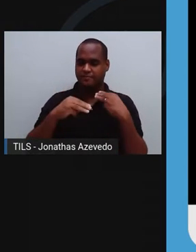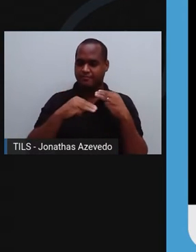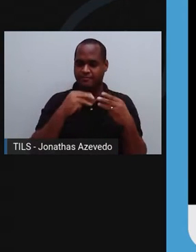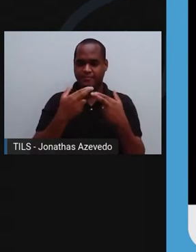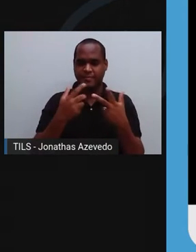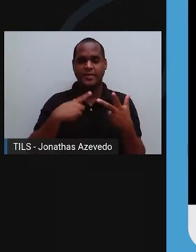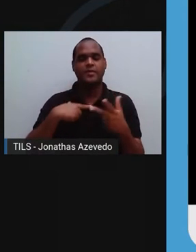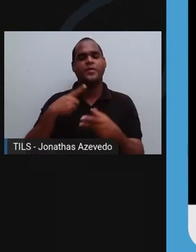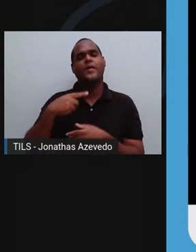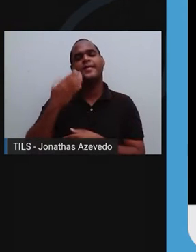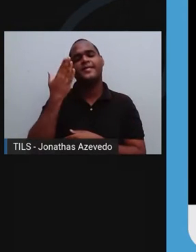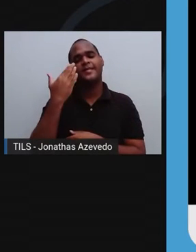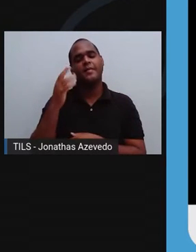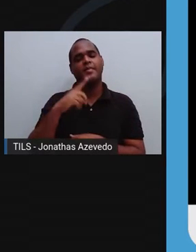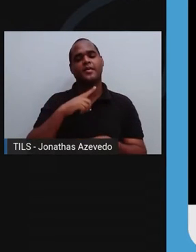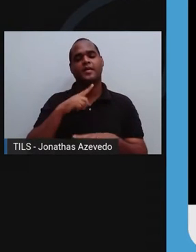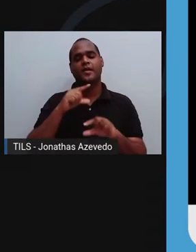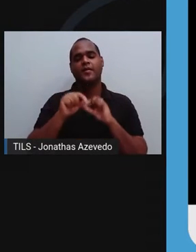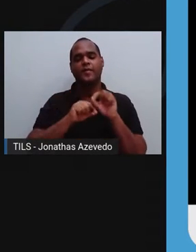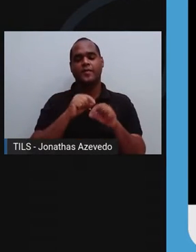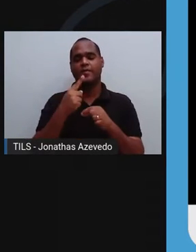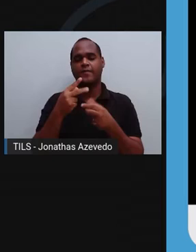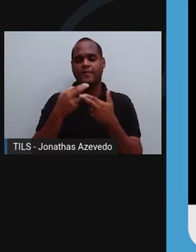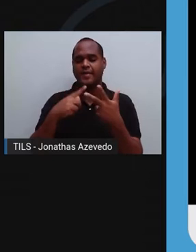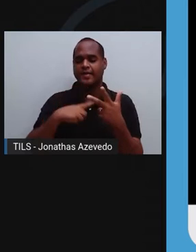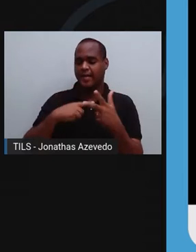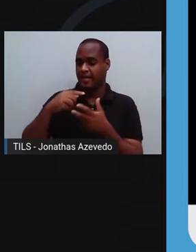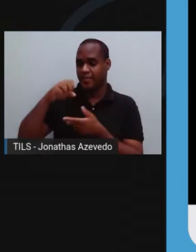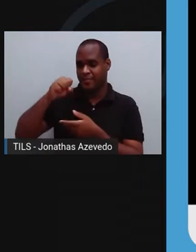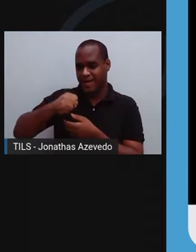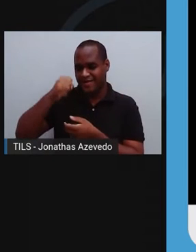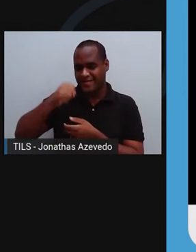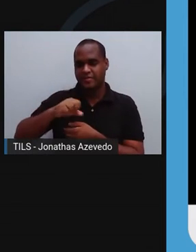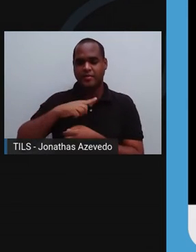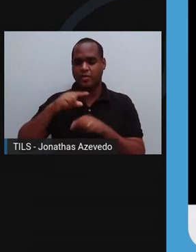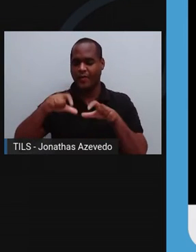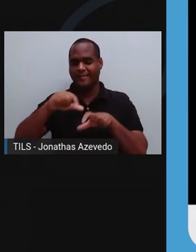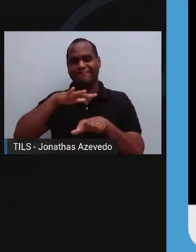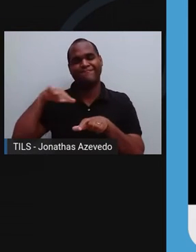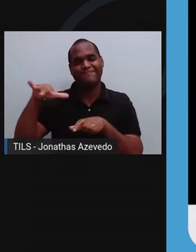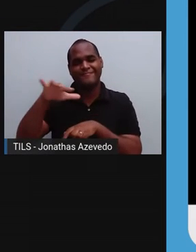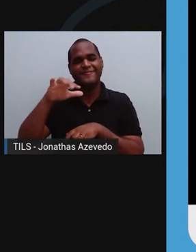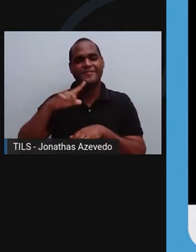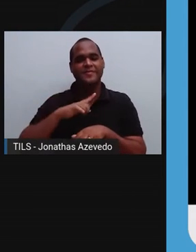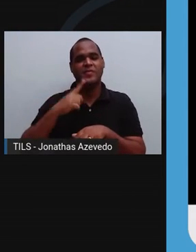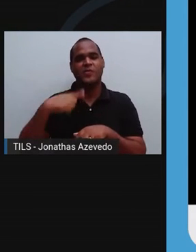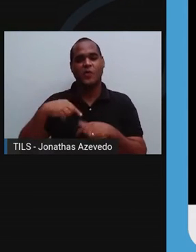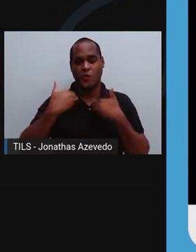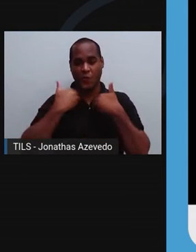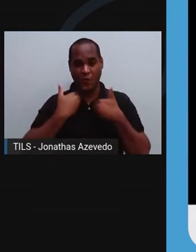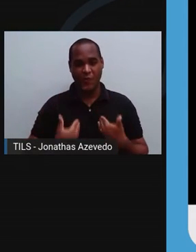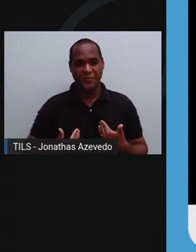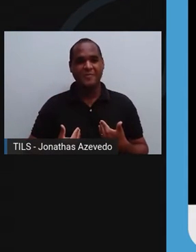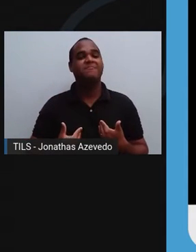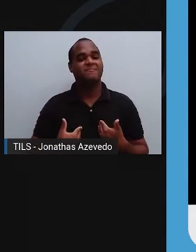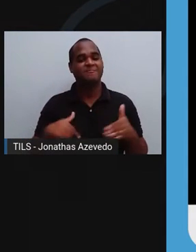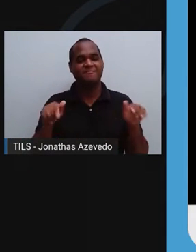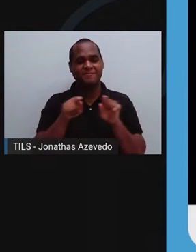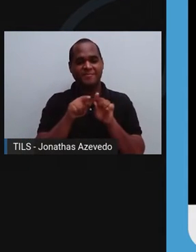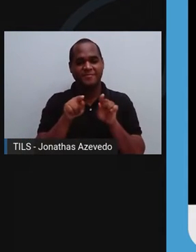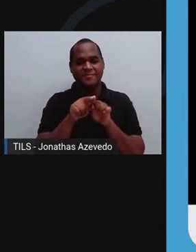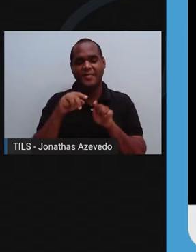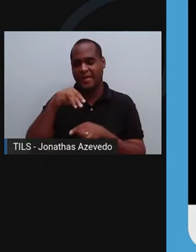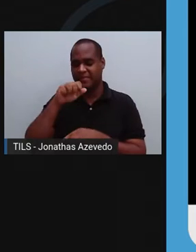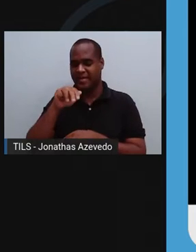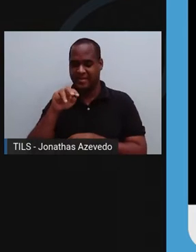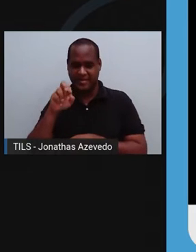já sabemos que a matéria é tudo que possui massa e ocupa lugar no espaço. O nosso corpo é constituído de matéria.